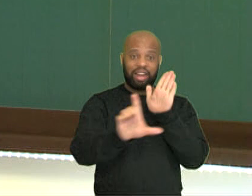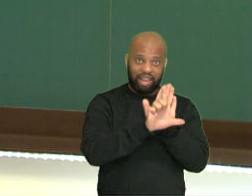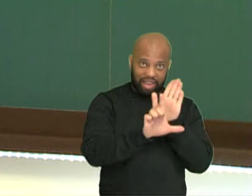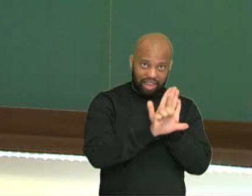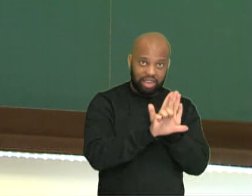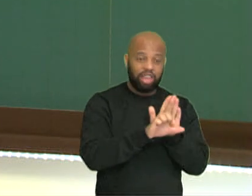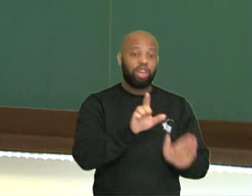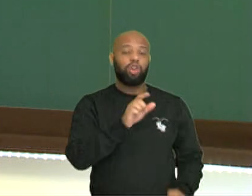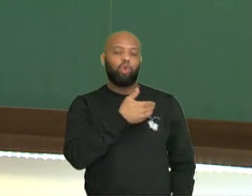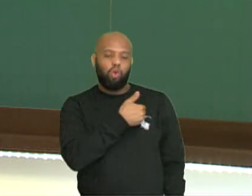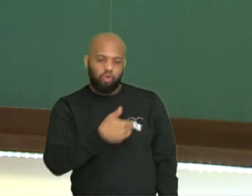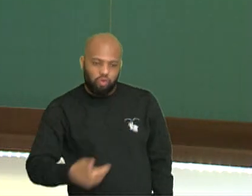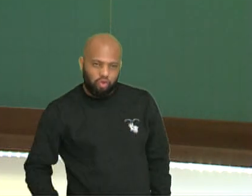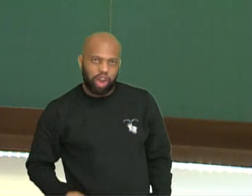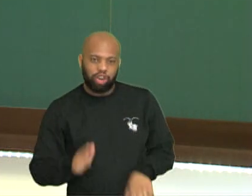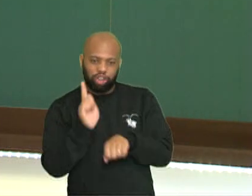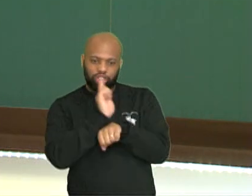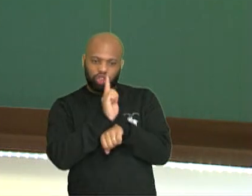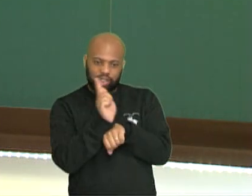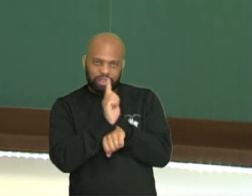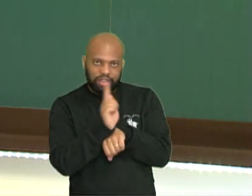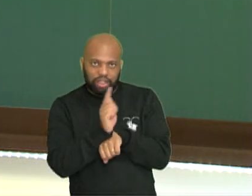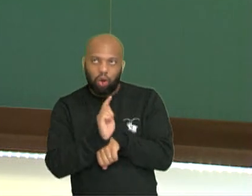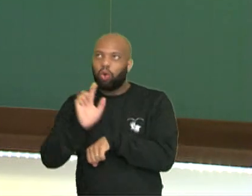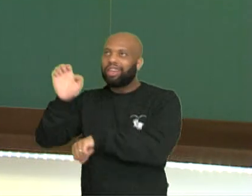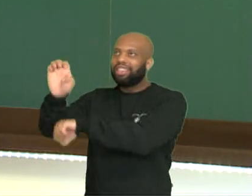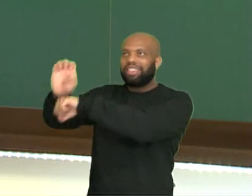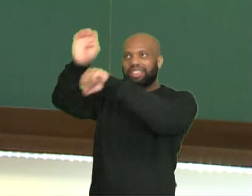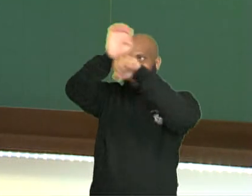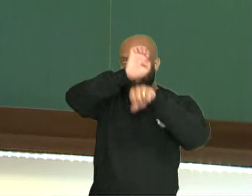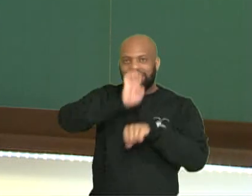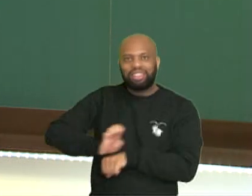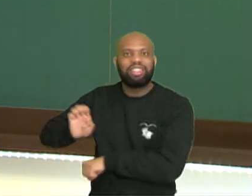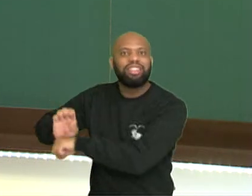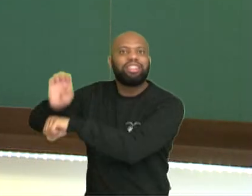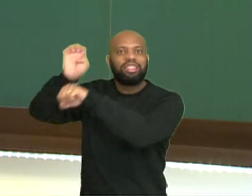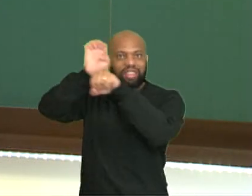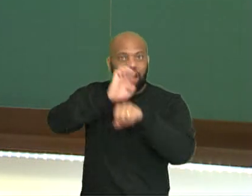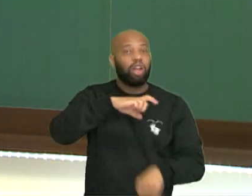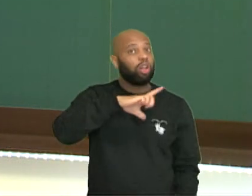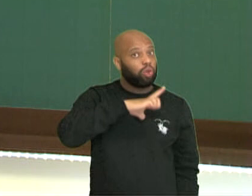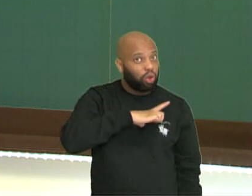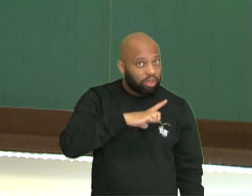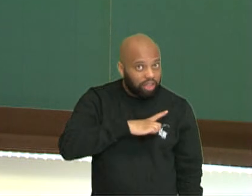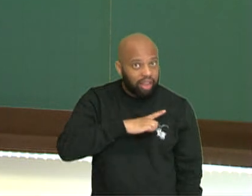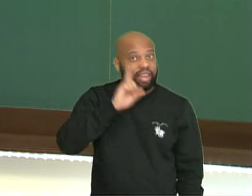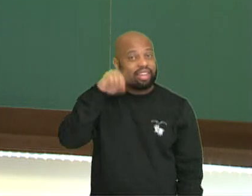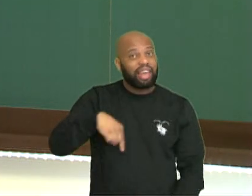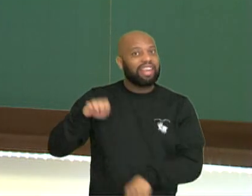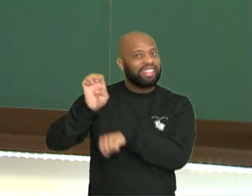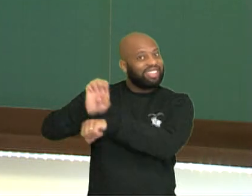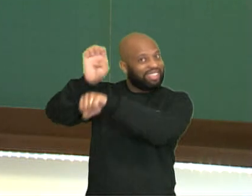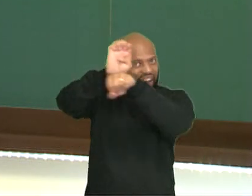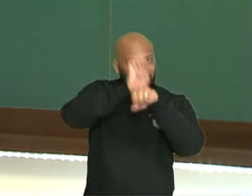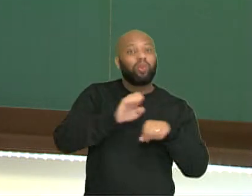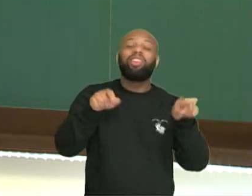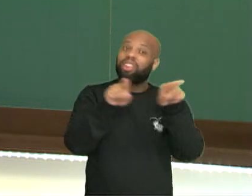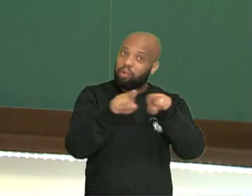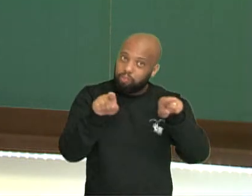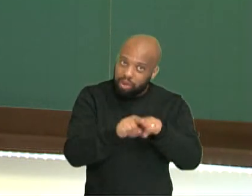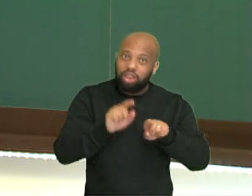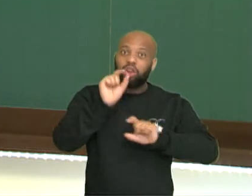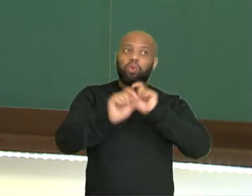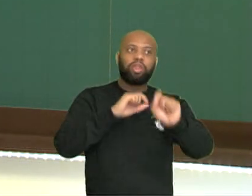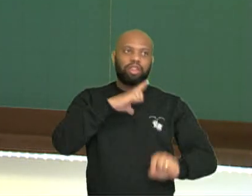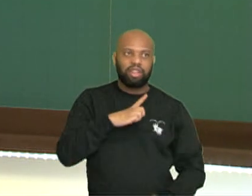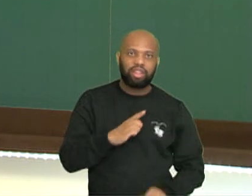e governabilidade a cada território brasileiro, que também chama de Estado. Então, o que nós